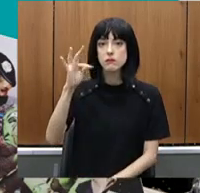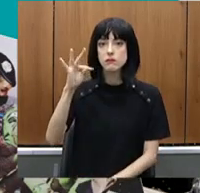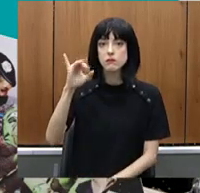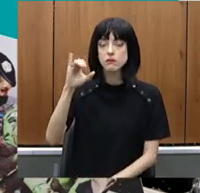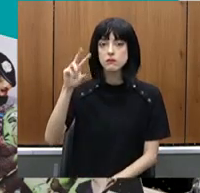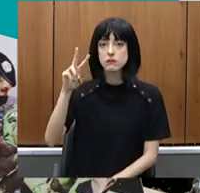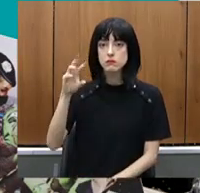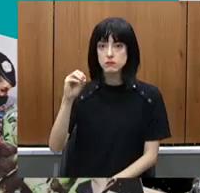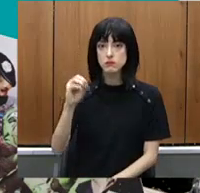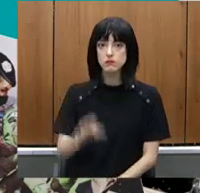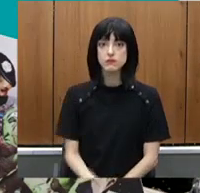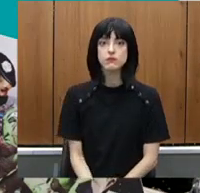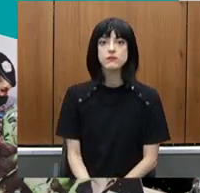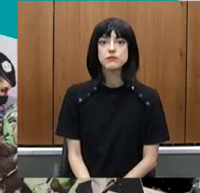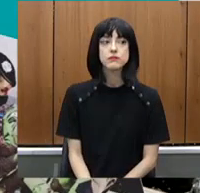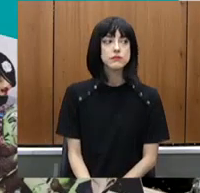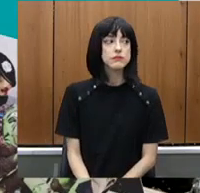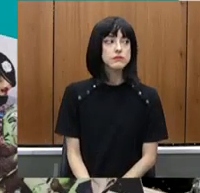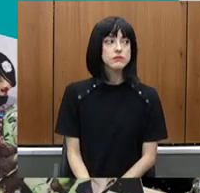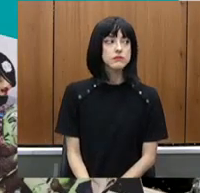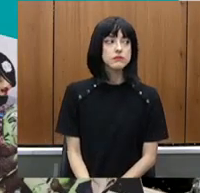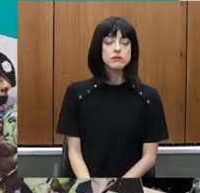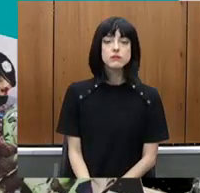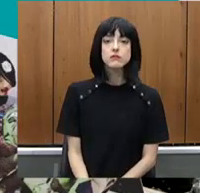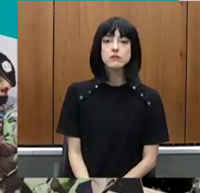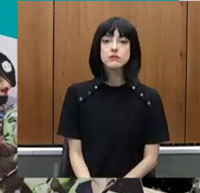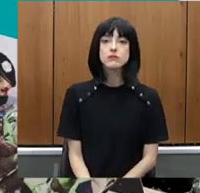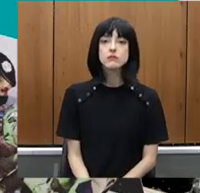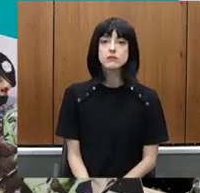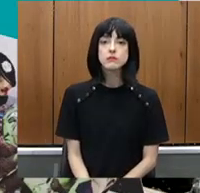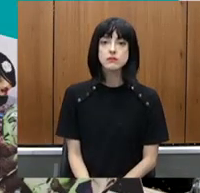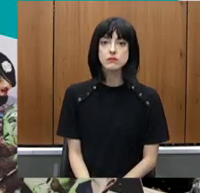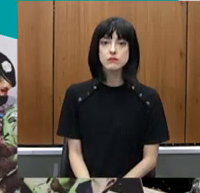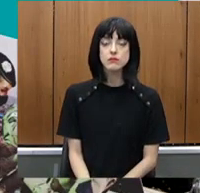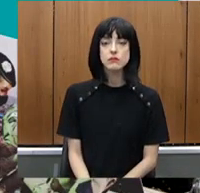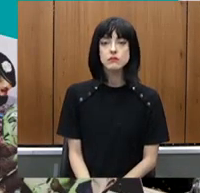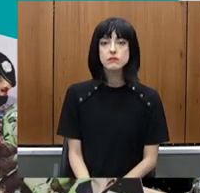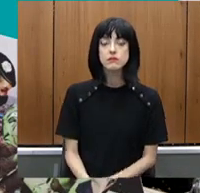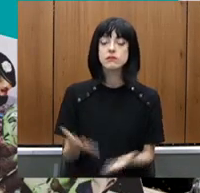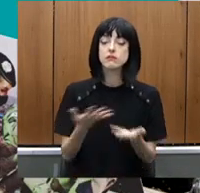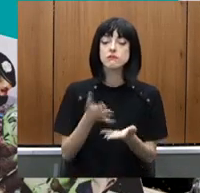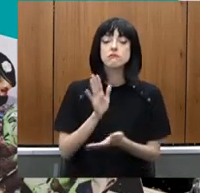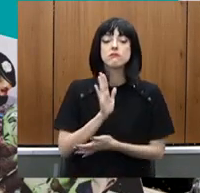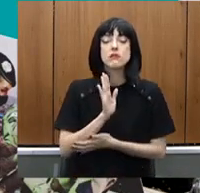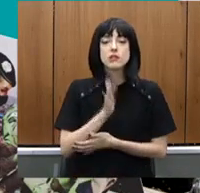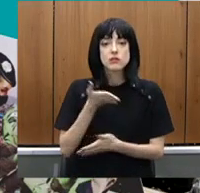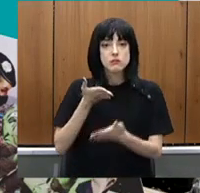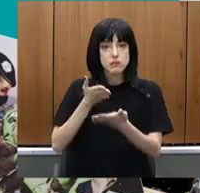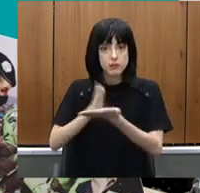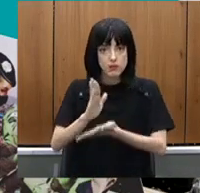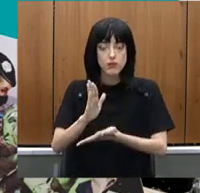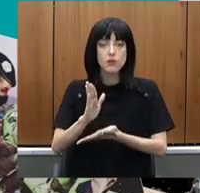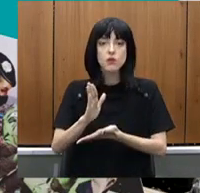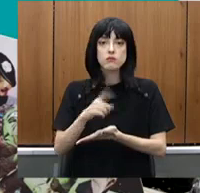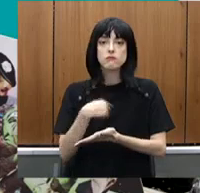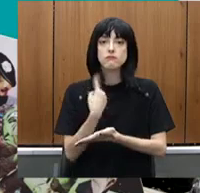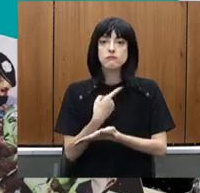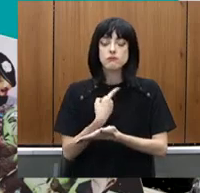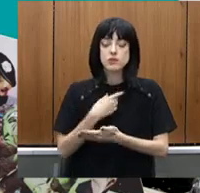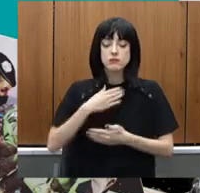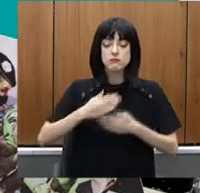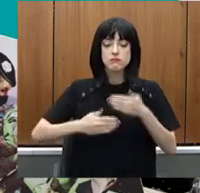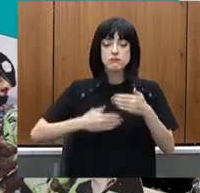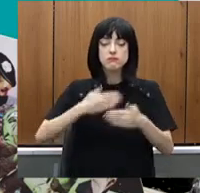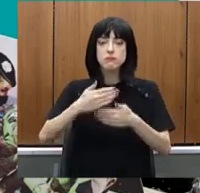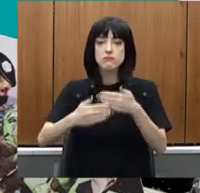todos os cursos né a inclusão de até 10.000 militares Então já está aprovada nós estamos numa fase de implementação para